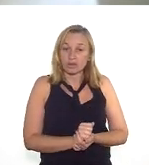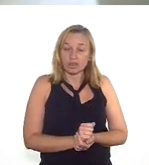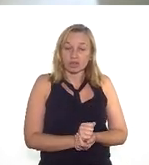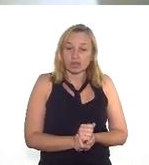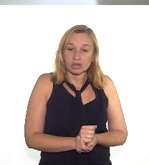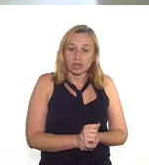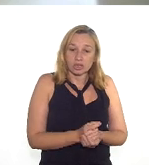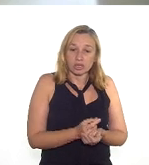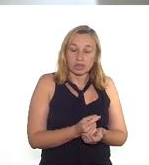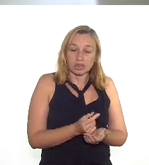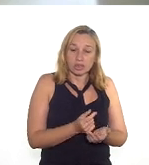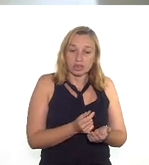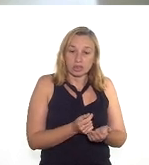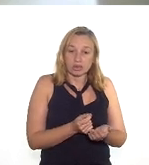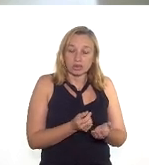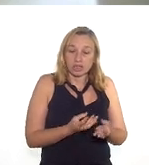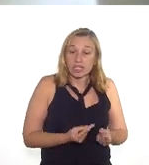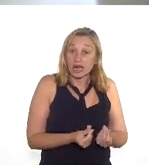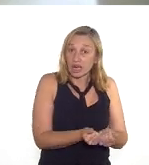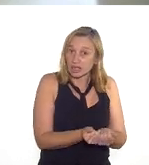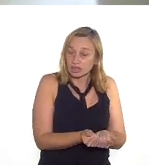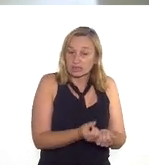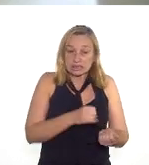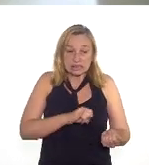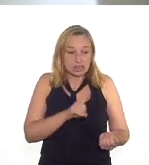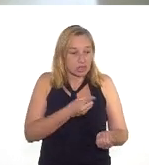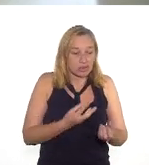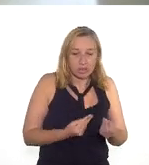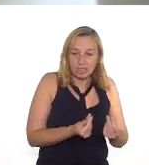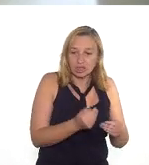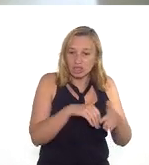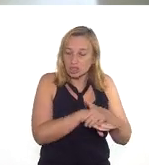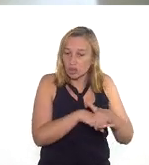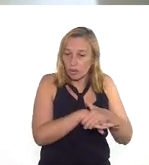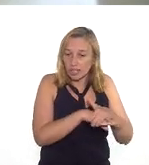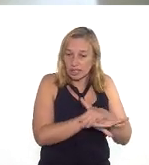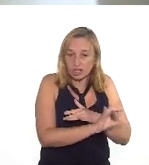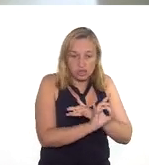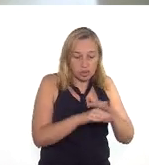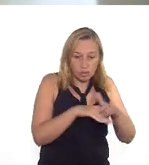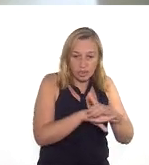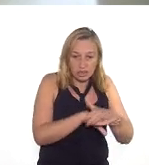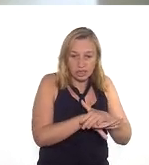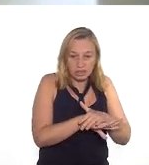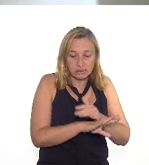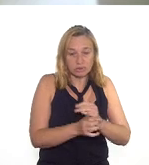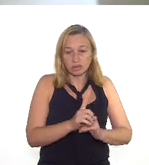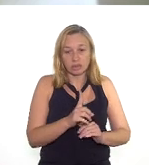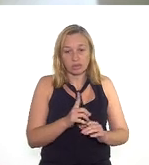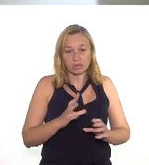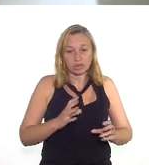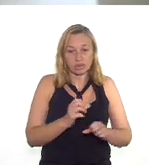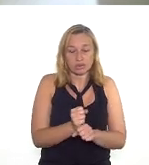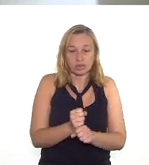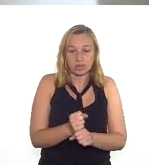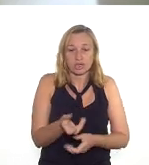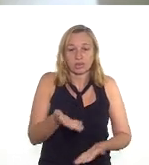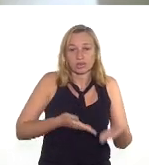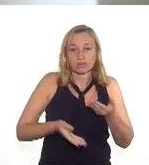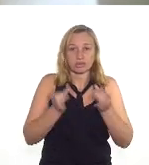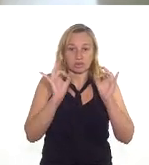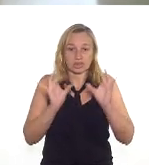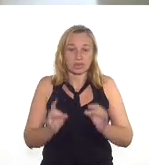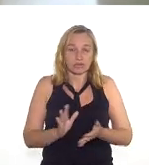efetivamente gasto. E se aquilo não foi efetivamente gasto, não há por que ser deduzido da base de cálculo da participação